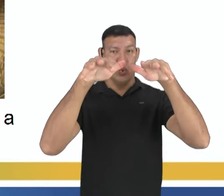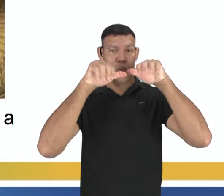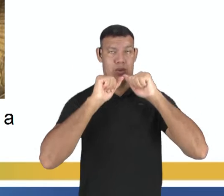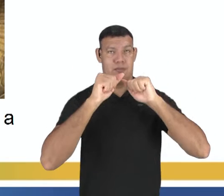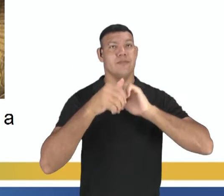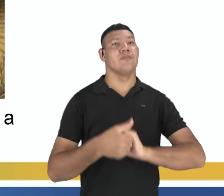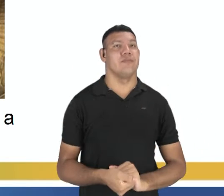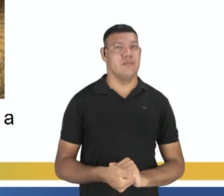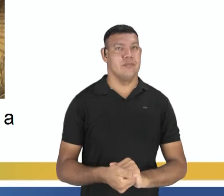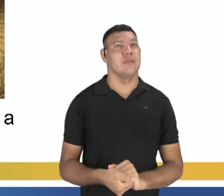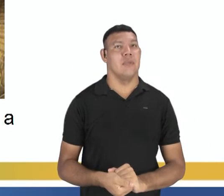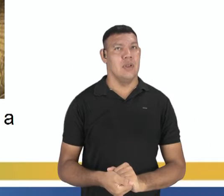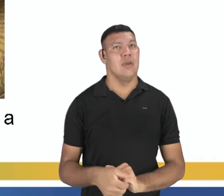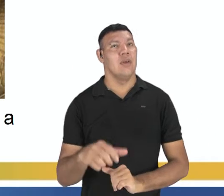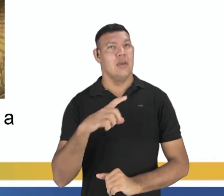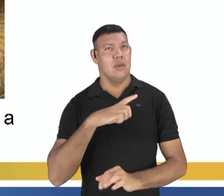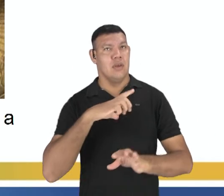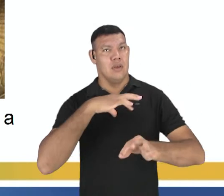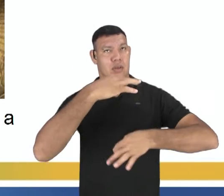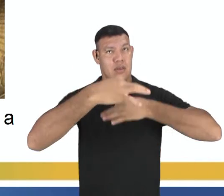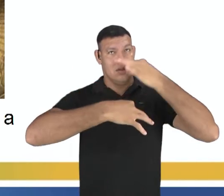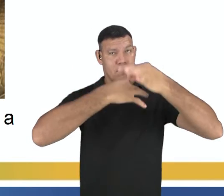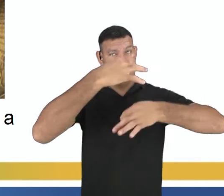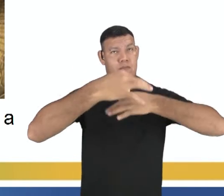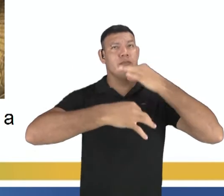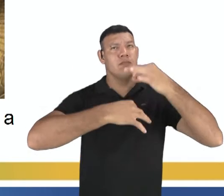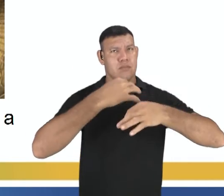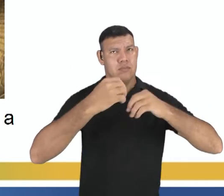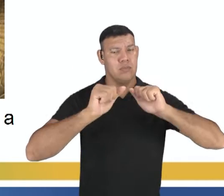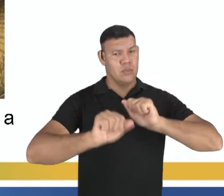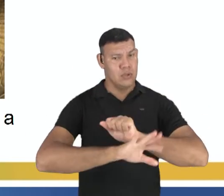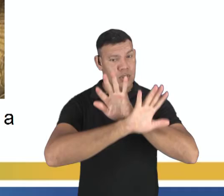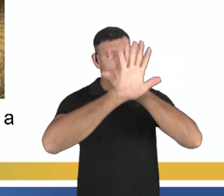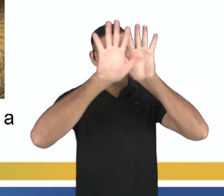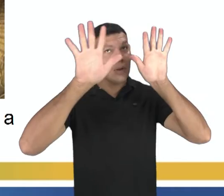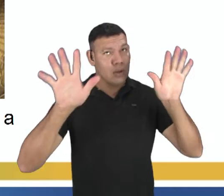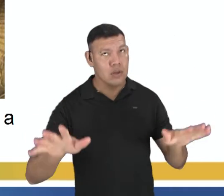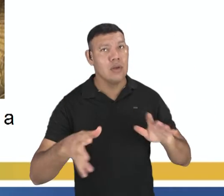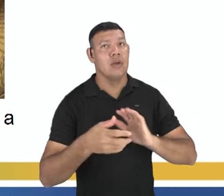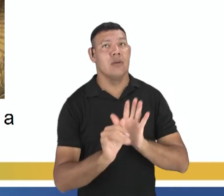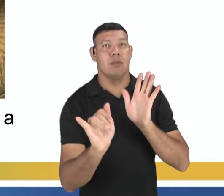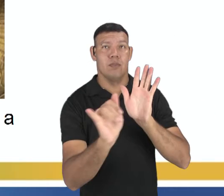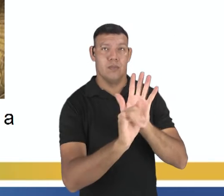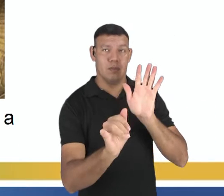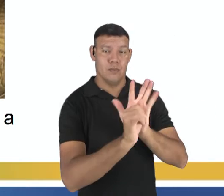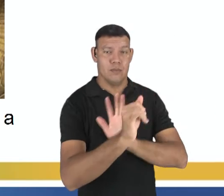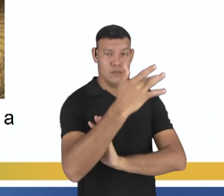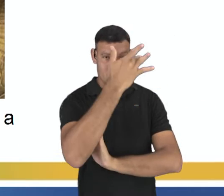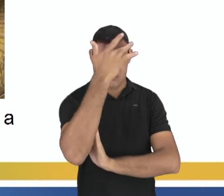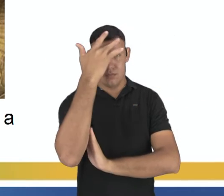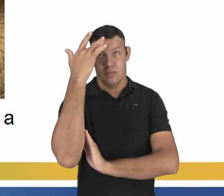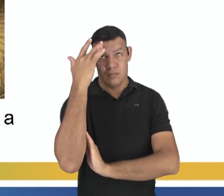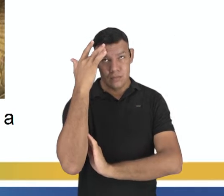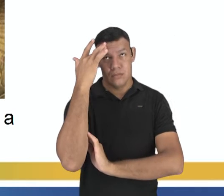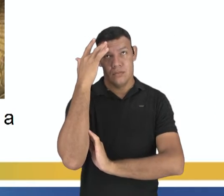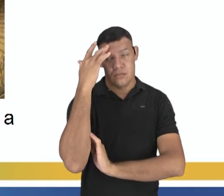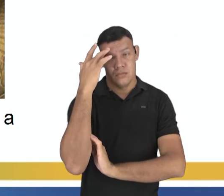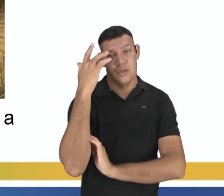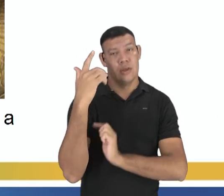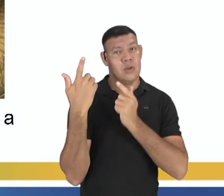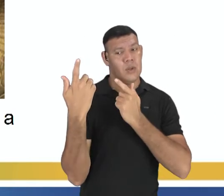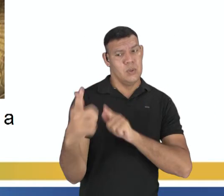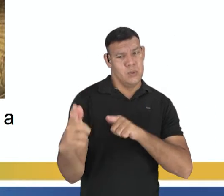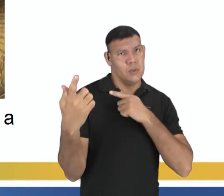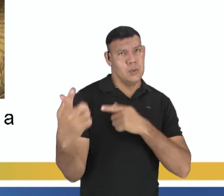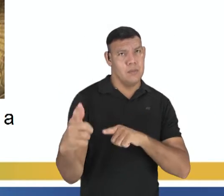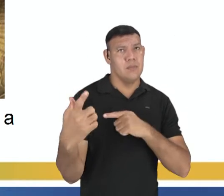Nas cantigas de maldizer nós teremos críticas feitas explicitamente com identificação da pessoa